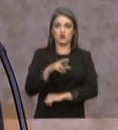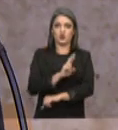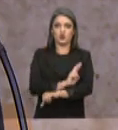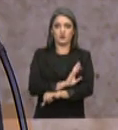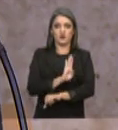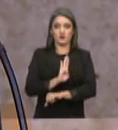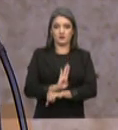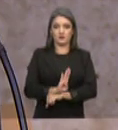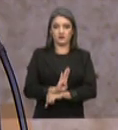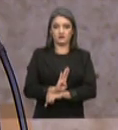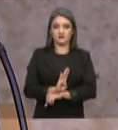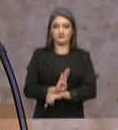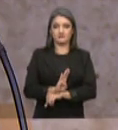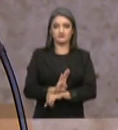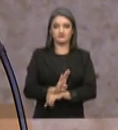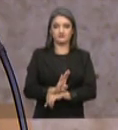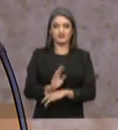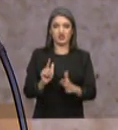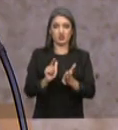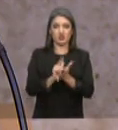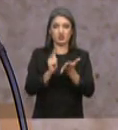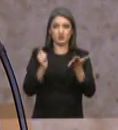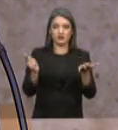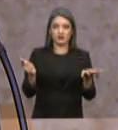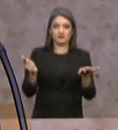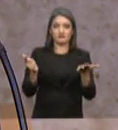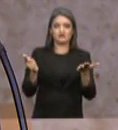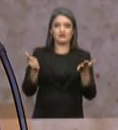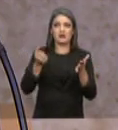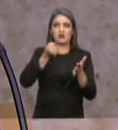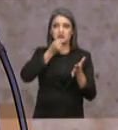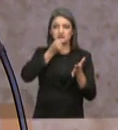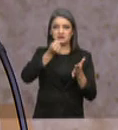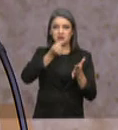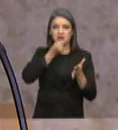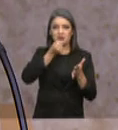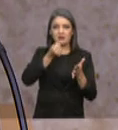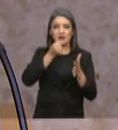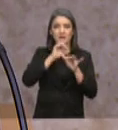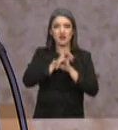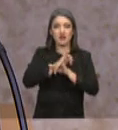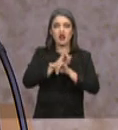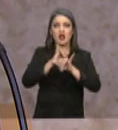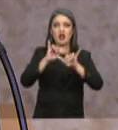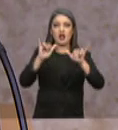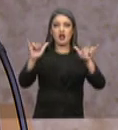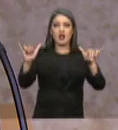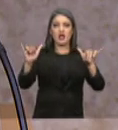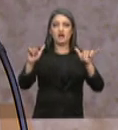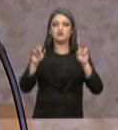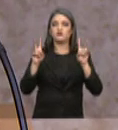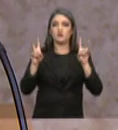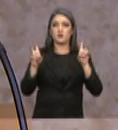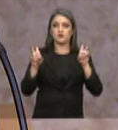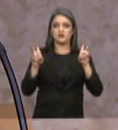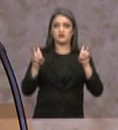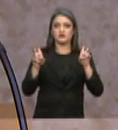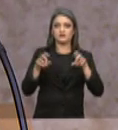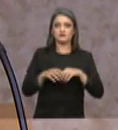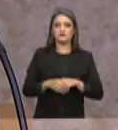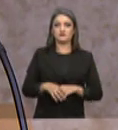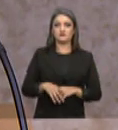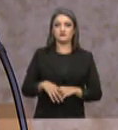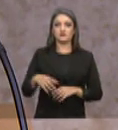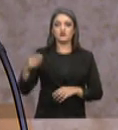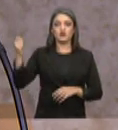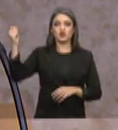e a imprensa assim noticiou seu falecimento o